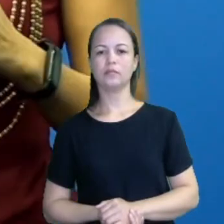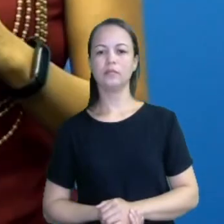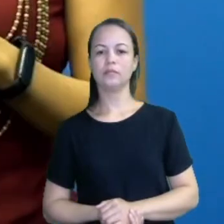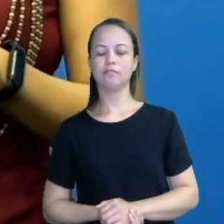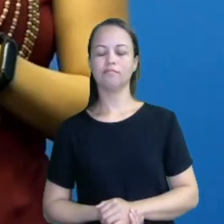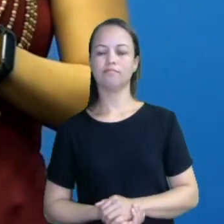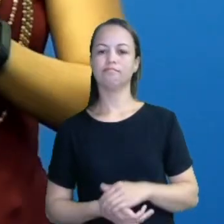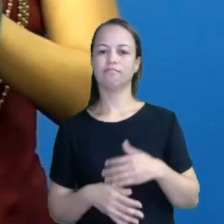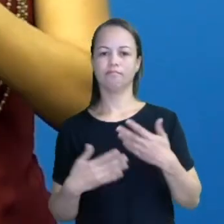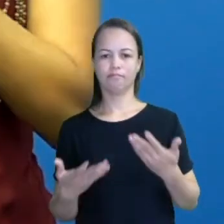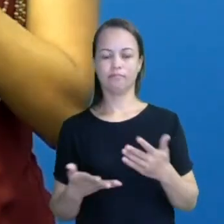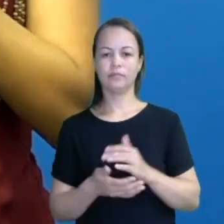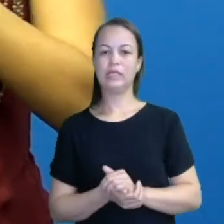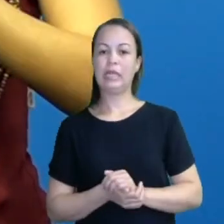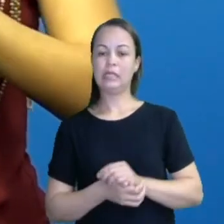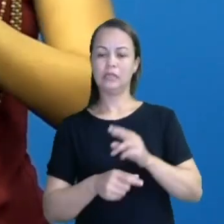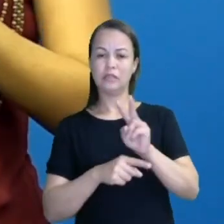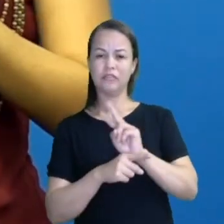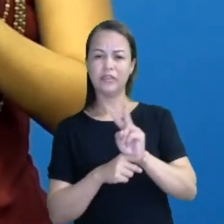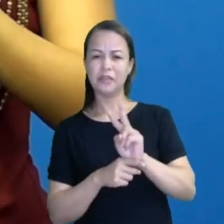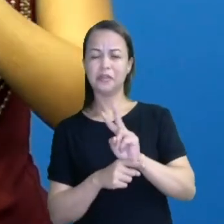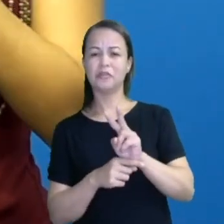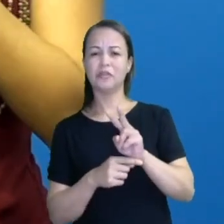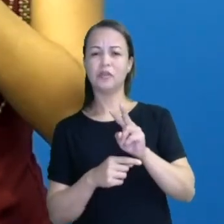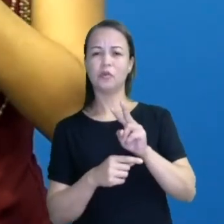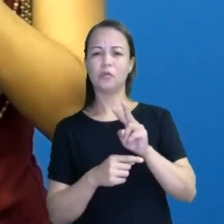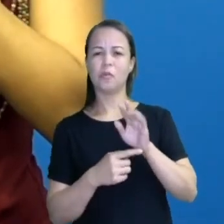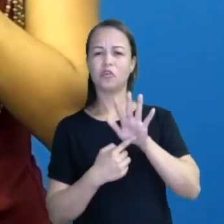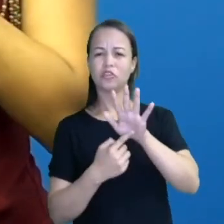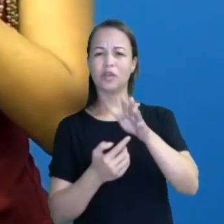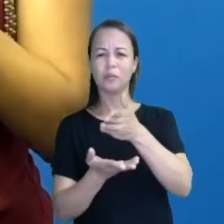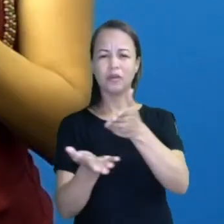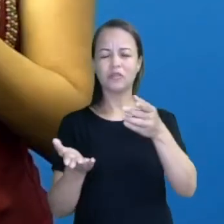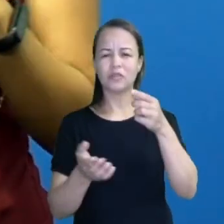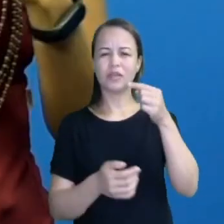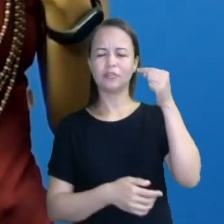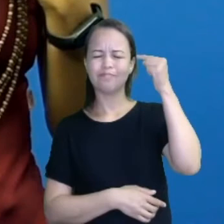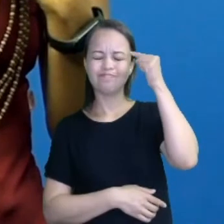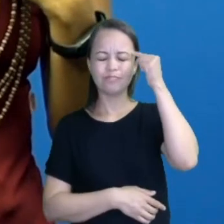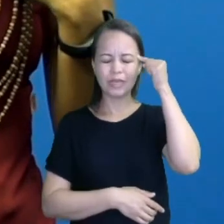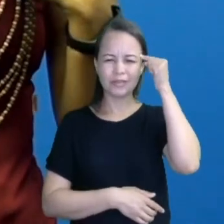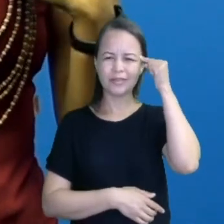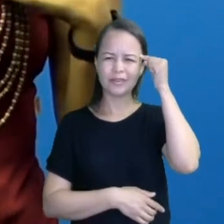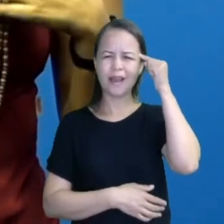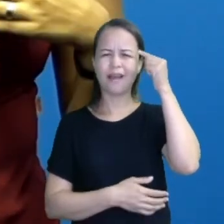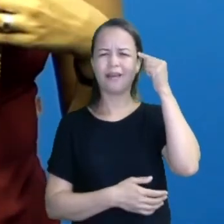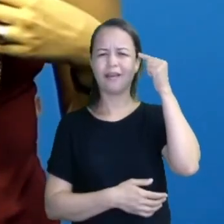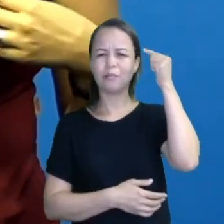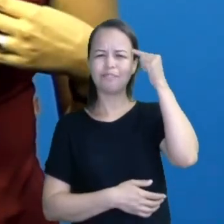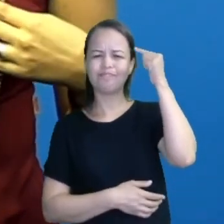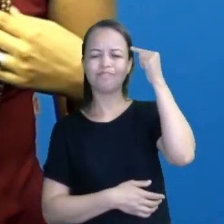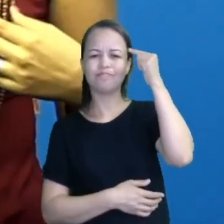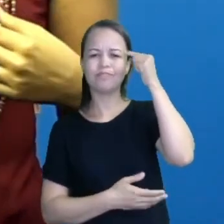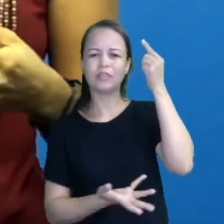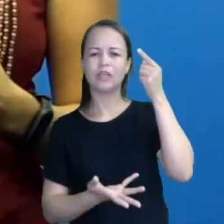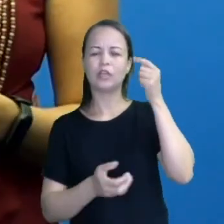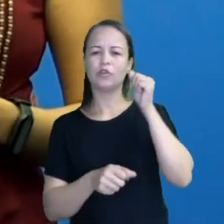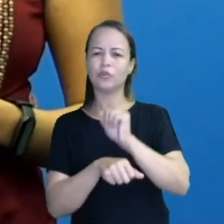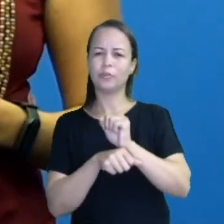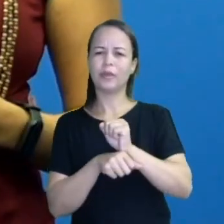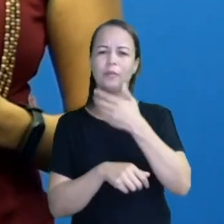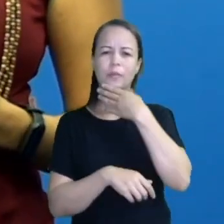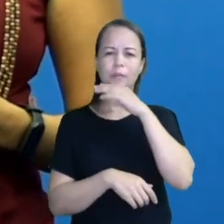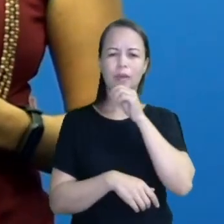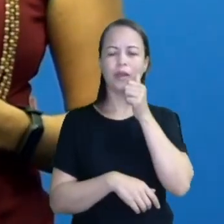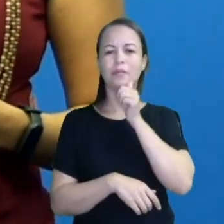Pronto, gente, esse vídeo veio trazer um pouquinho para vocês refletirem, tá certo? Então, espero que papai e mamãe também